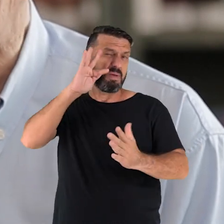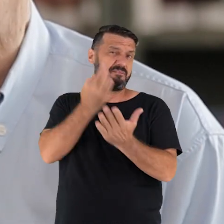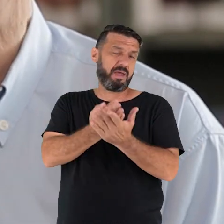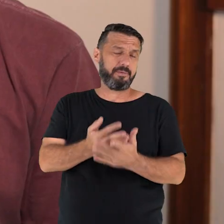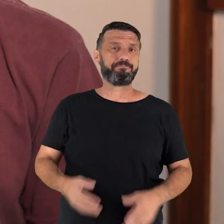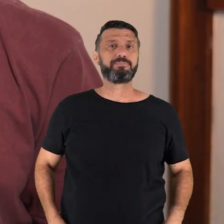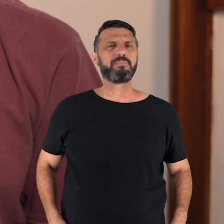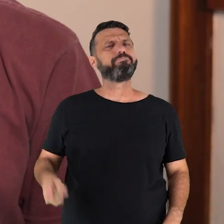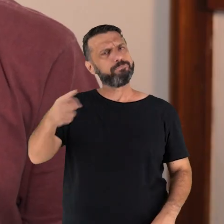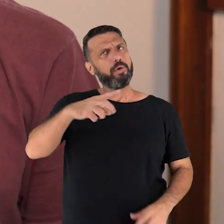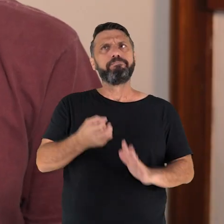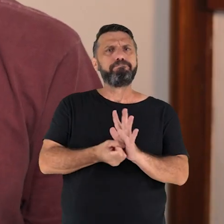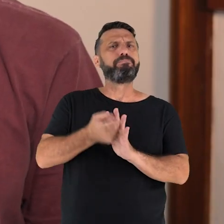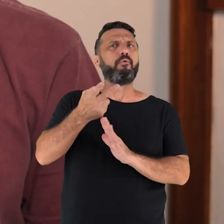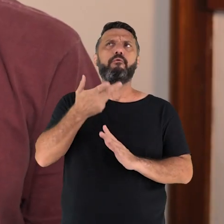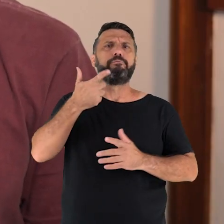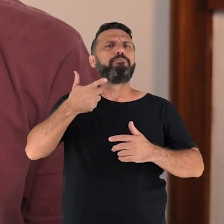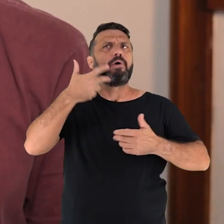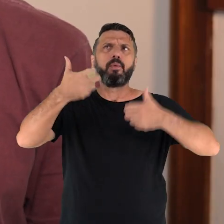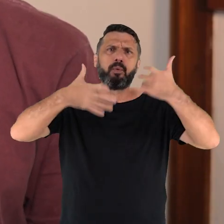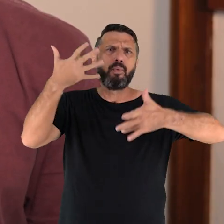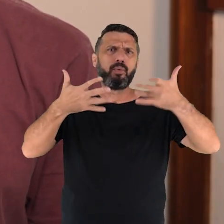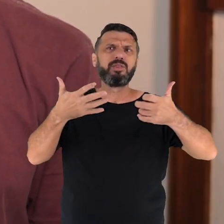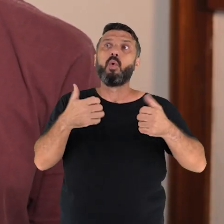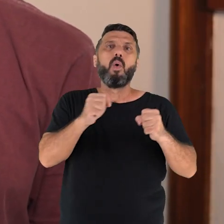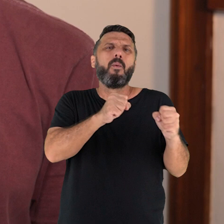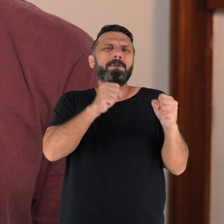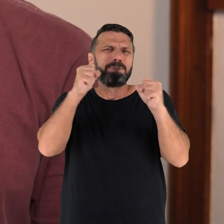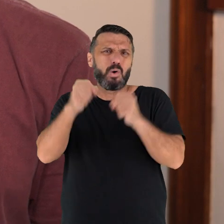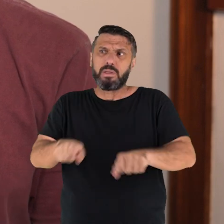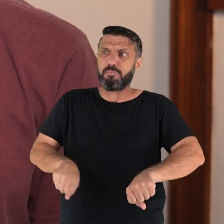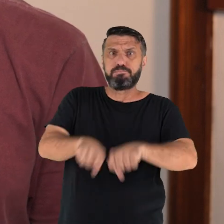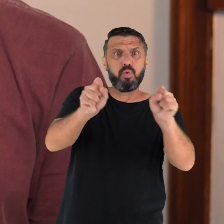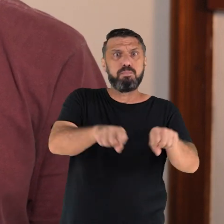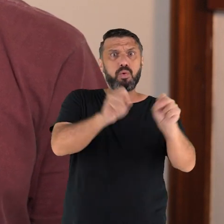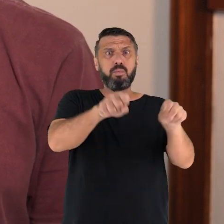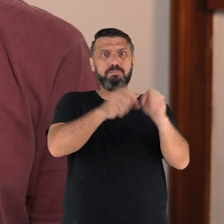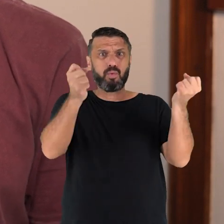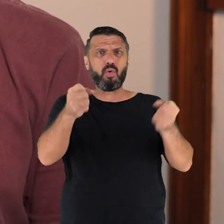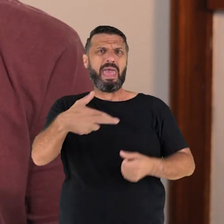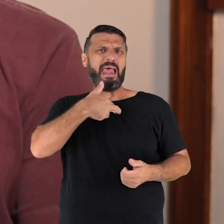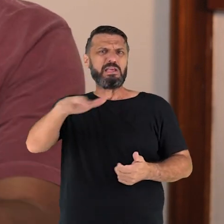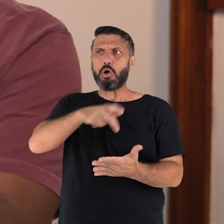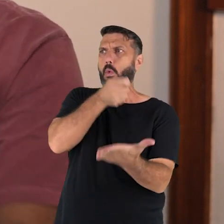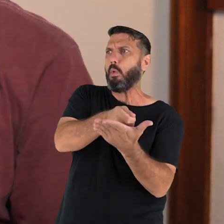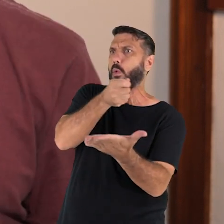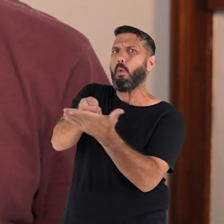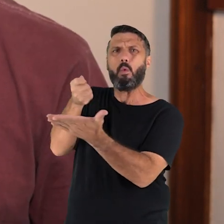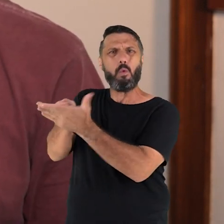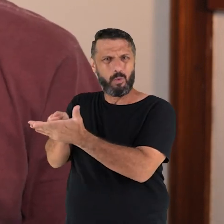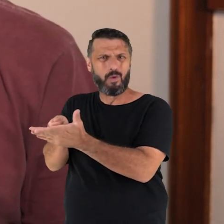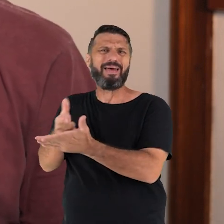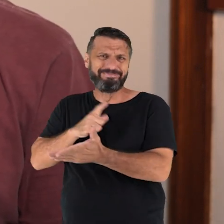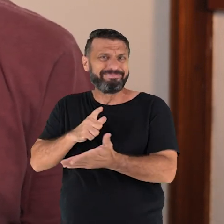de fé. A gente tem falado tanto sobre o poder destrutivo que o